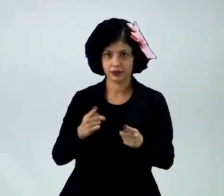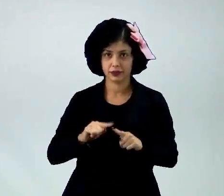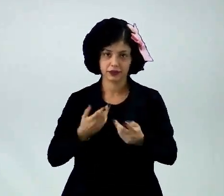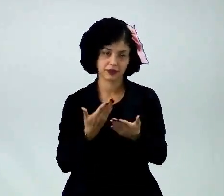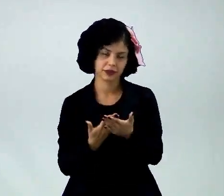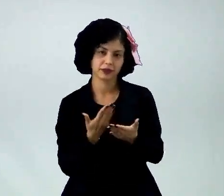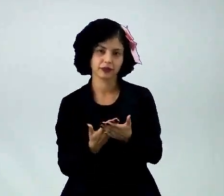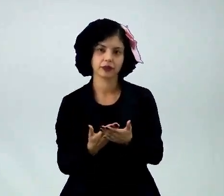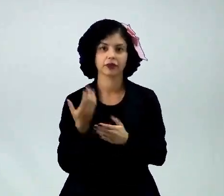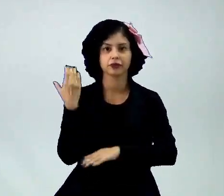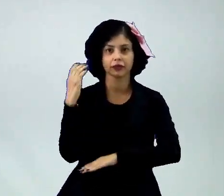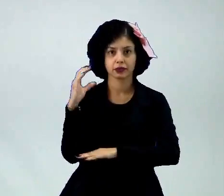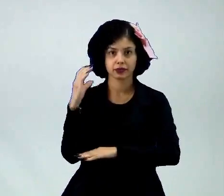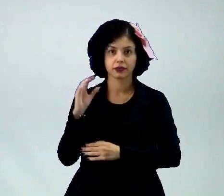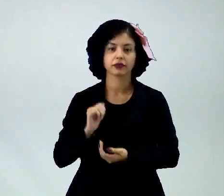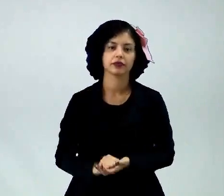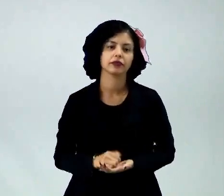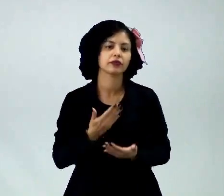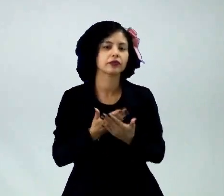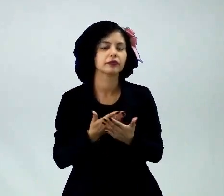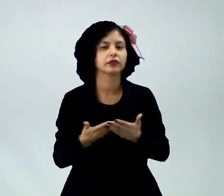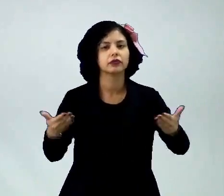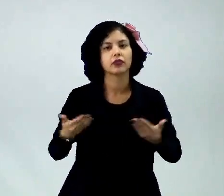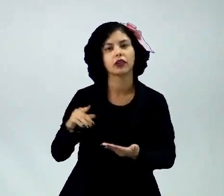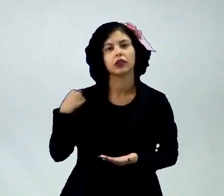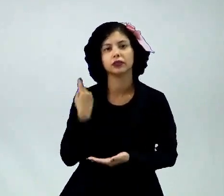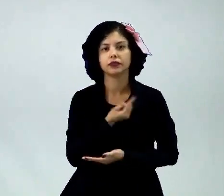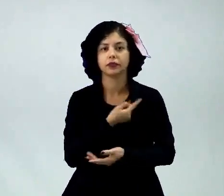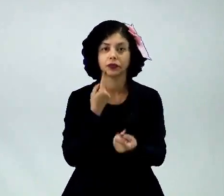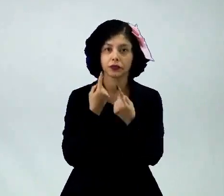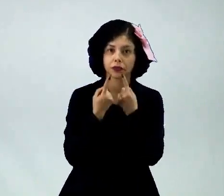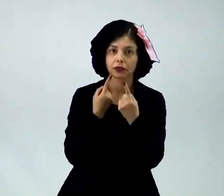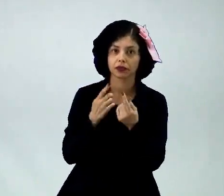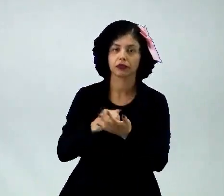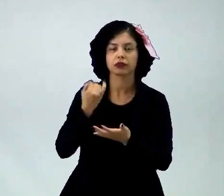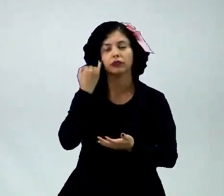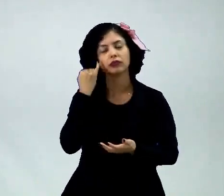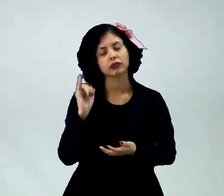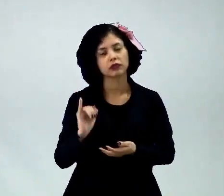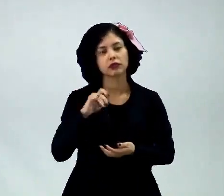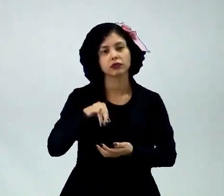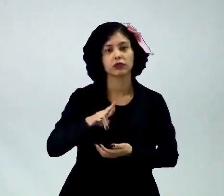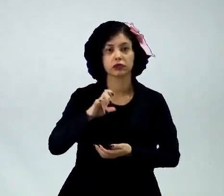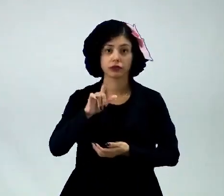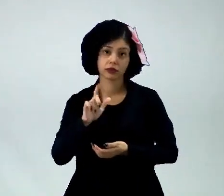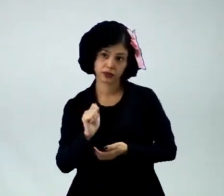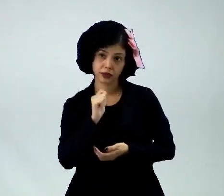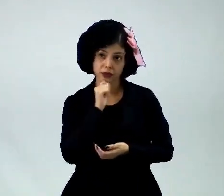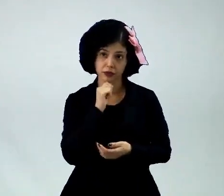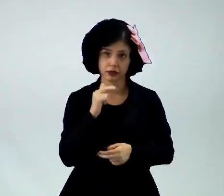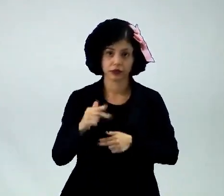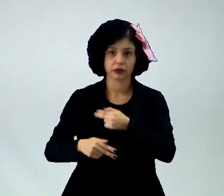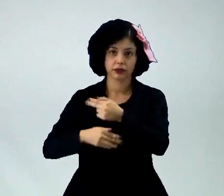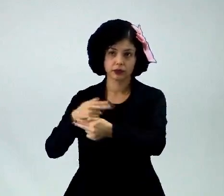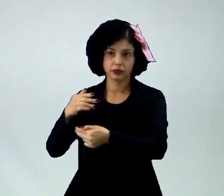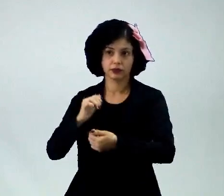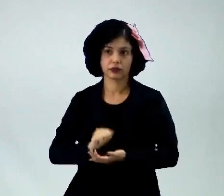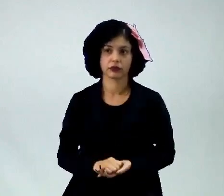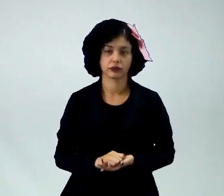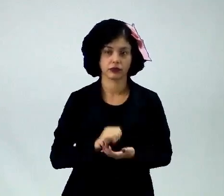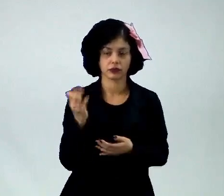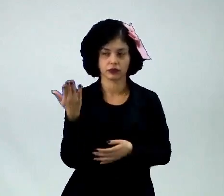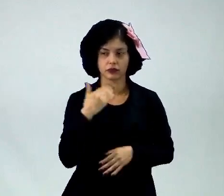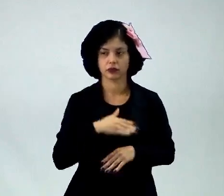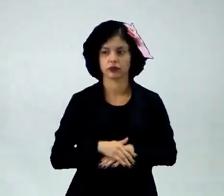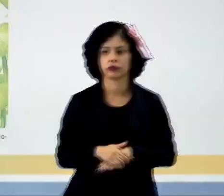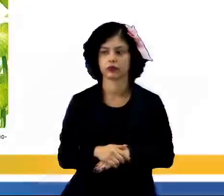Bem-vindos a mais uma aula de ciências. Na aula de hoje, nós vamos conversar sobre as ideias de Mendel sobre a hereditariedade. Vamos